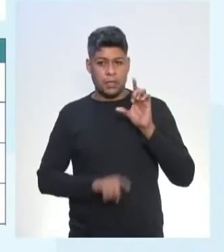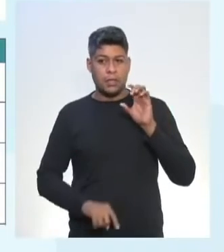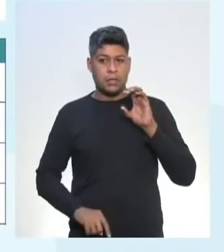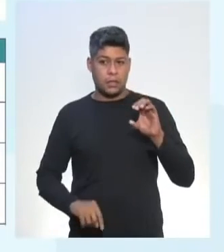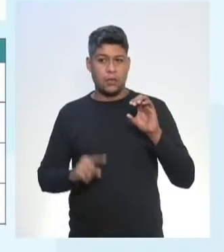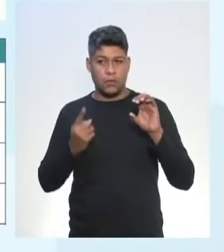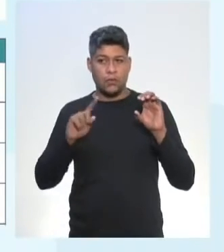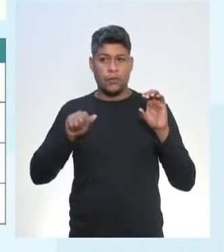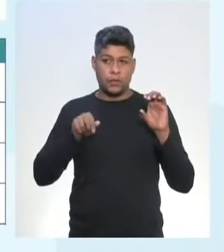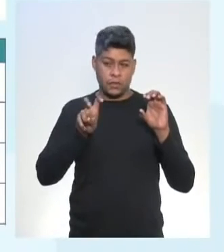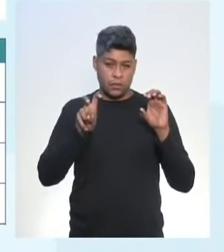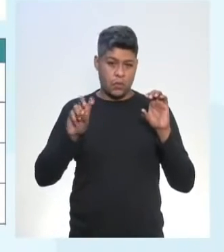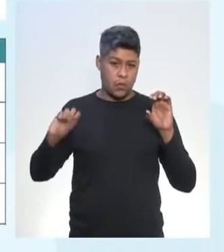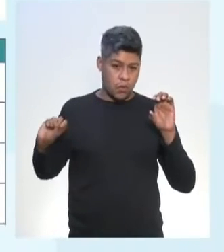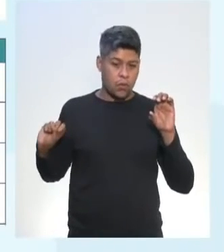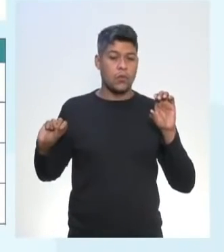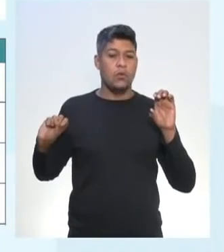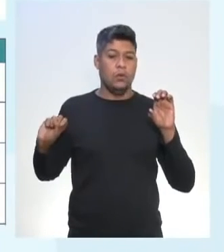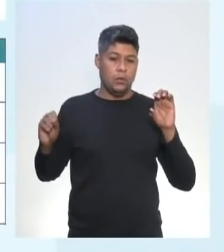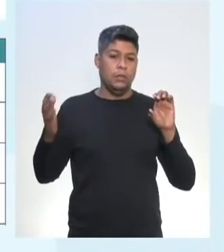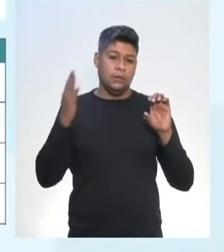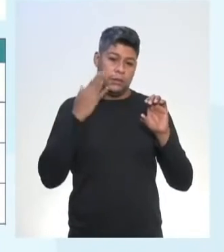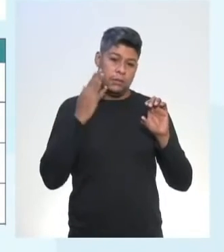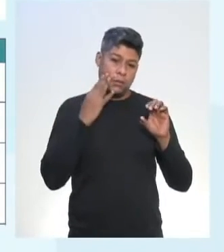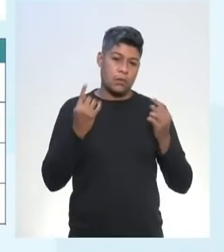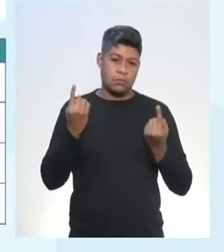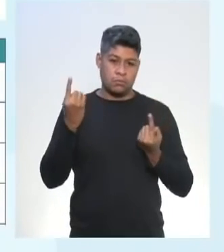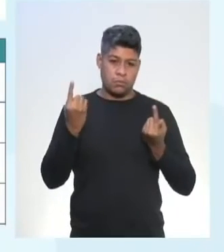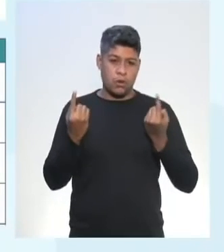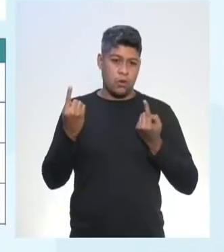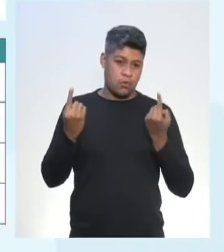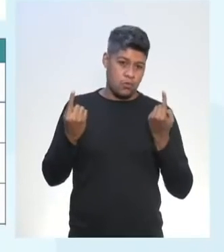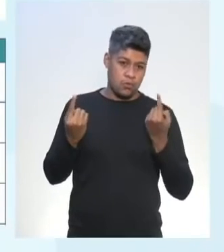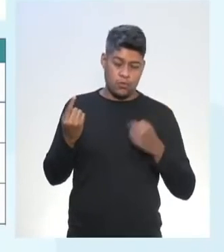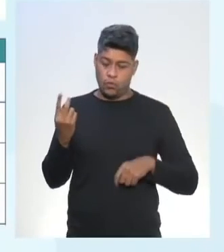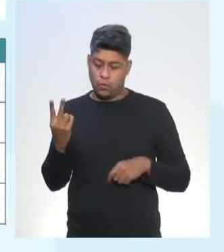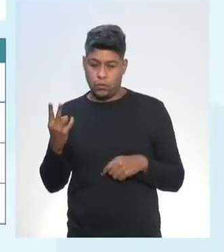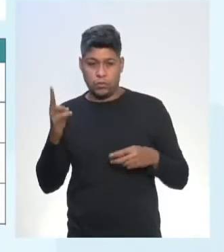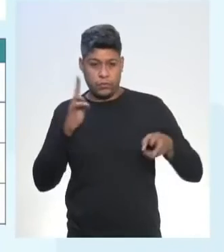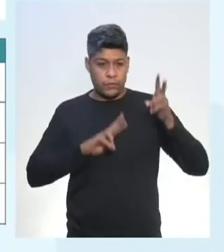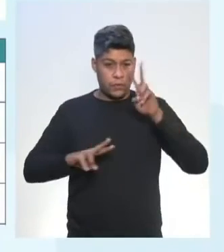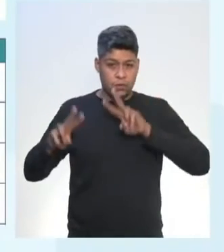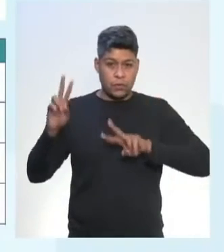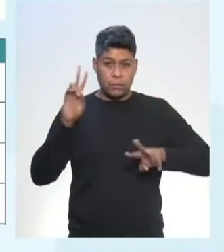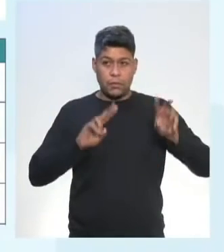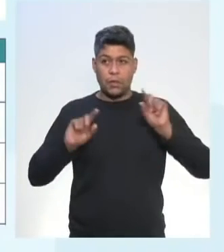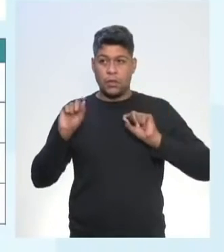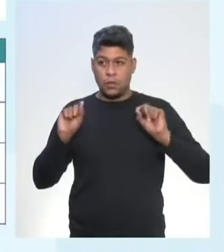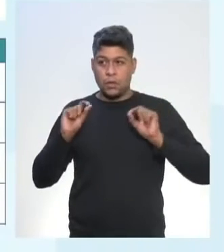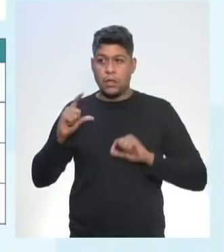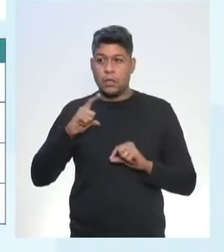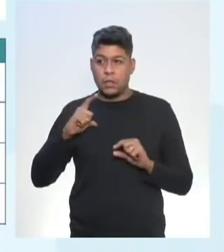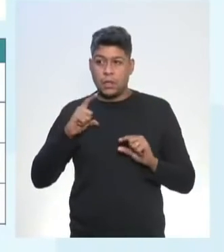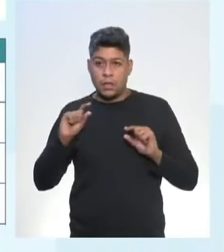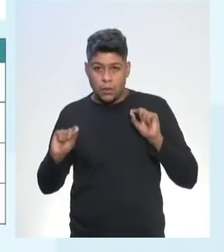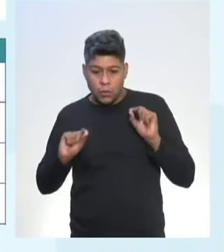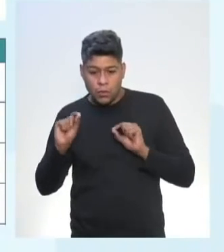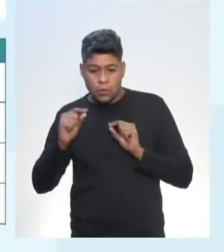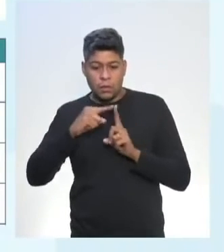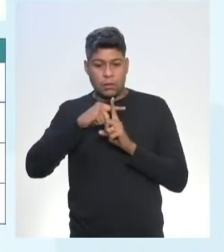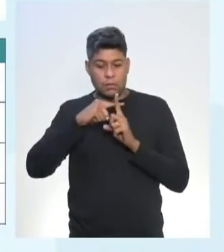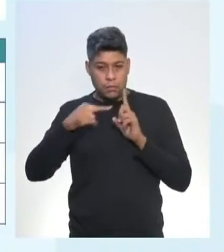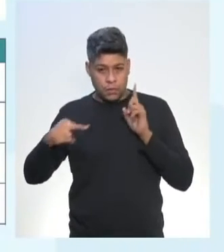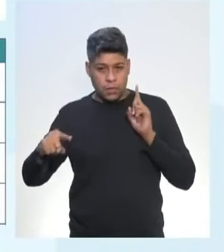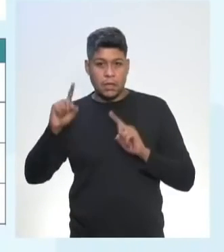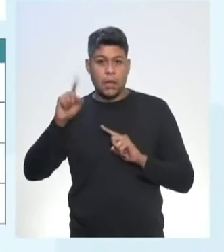e 1,58 ele vai estar entre um e o dois perceba que que visualmente né ele tá na metade